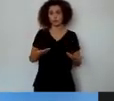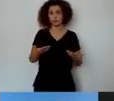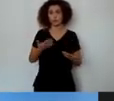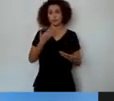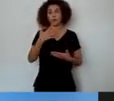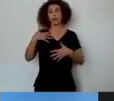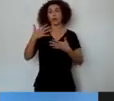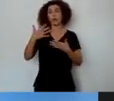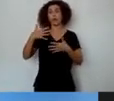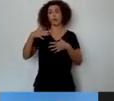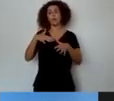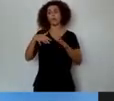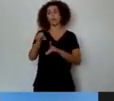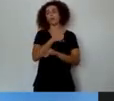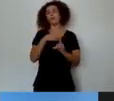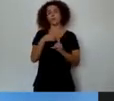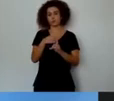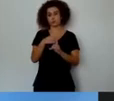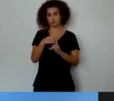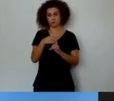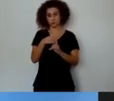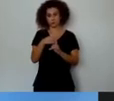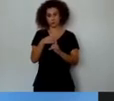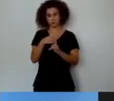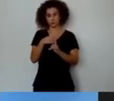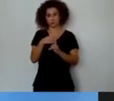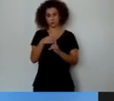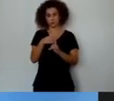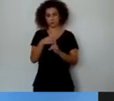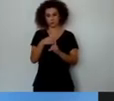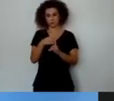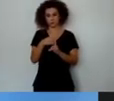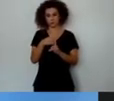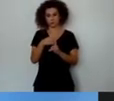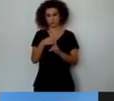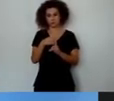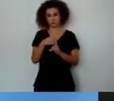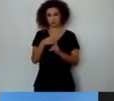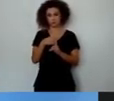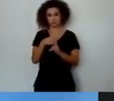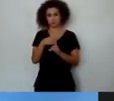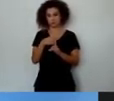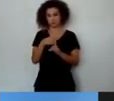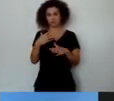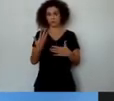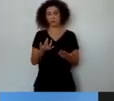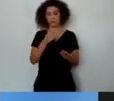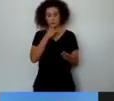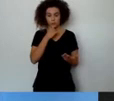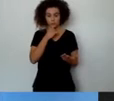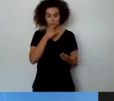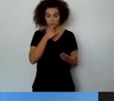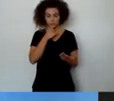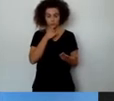que acontece? Ou qual é a coisa que é dita, que a gente já tem, fala isso com tanta naturalidade? Né? Por exemplo, ah, tinha que ser